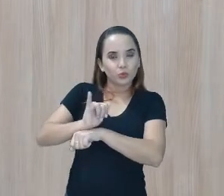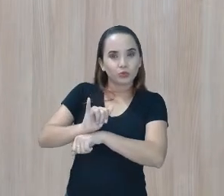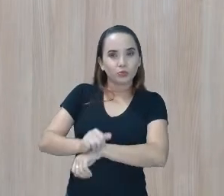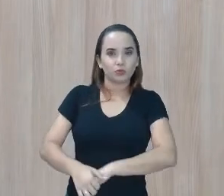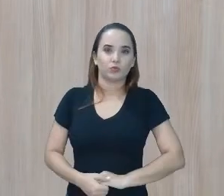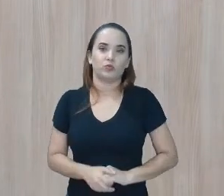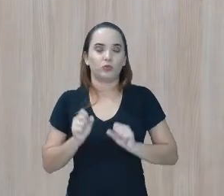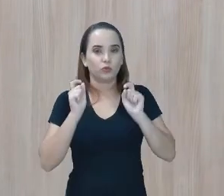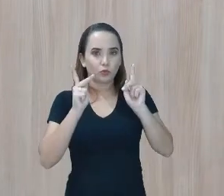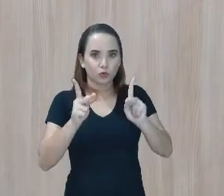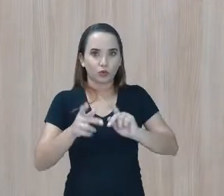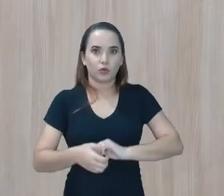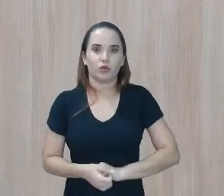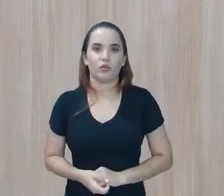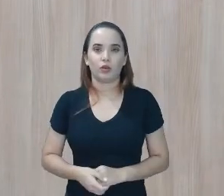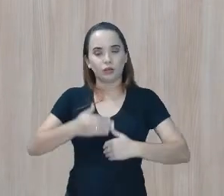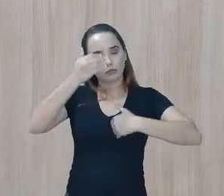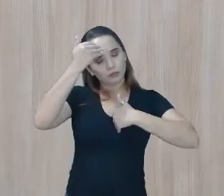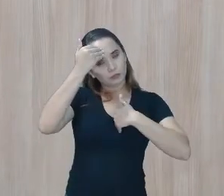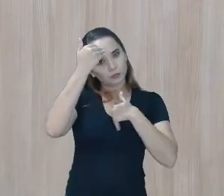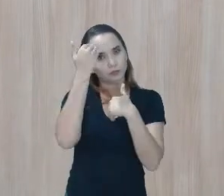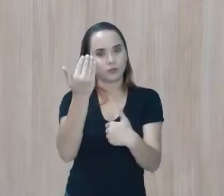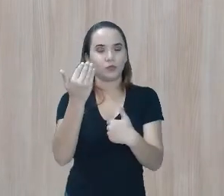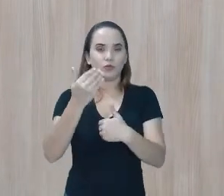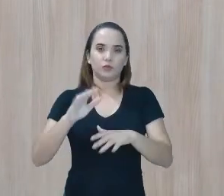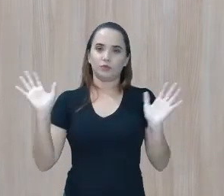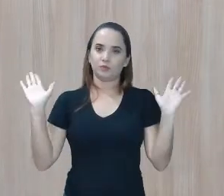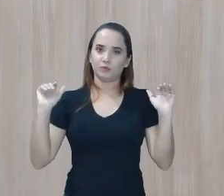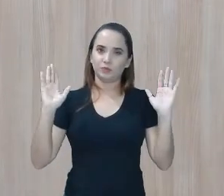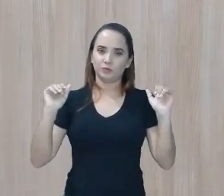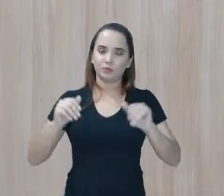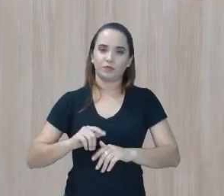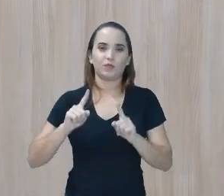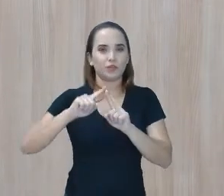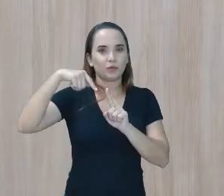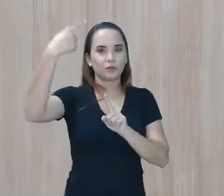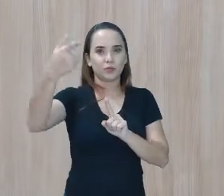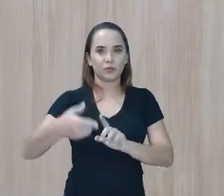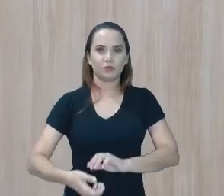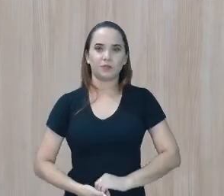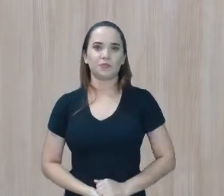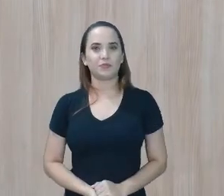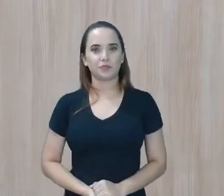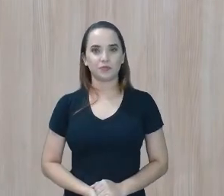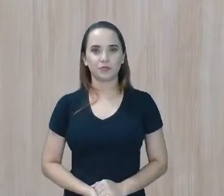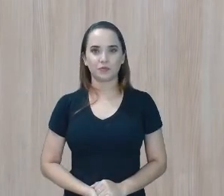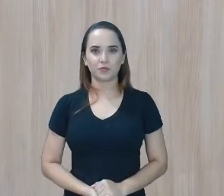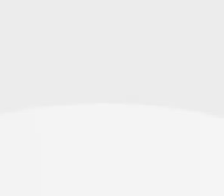canal no YouTube, tá certo? Muitíssimo obrigado, tchau, tchau e até a próxima.